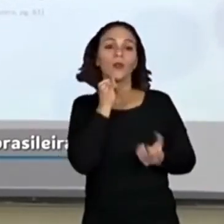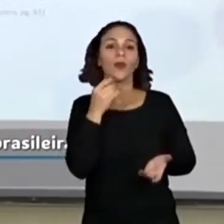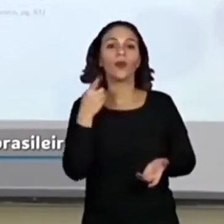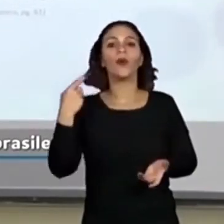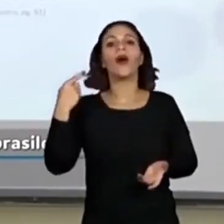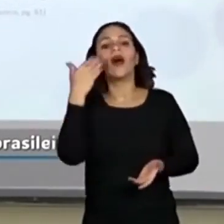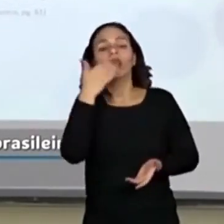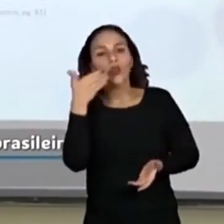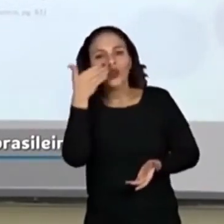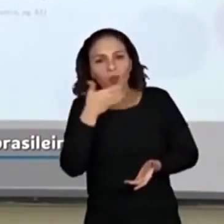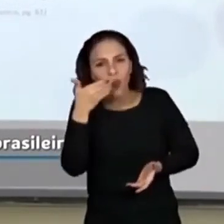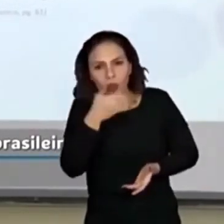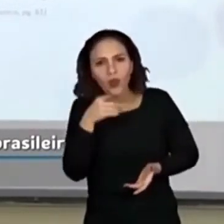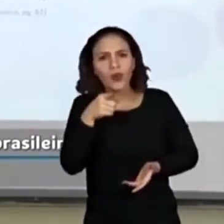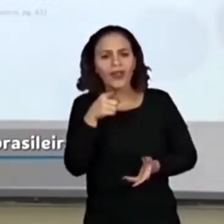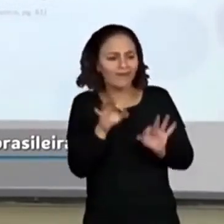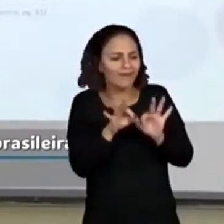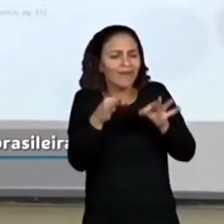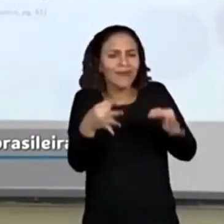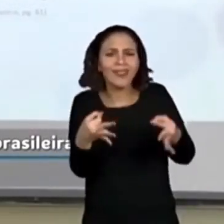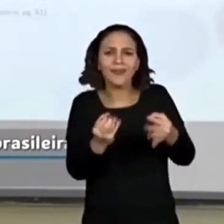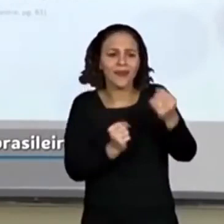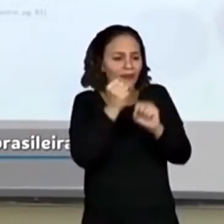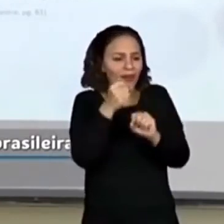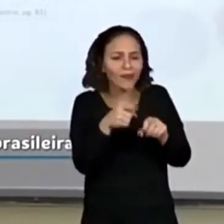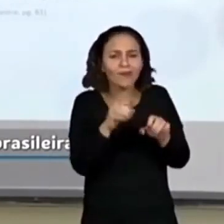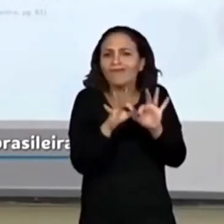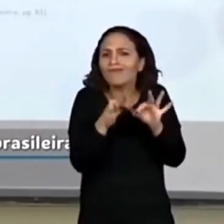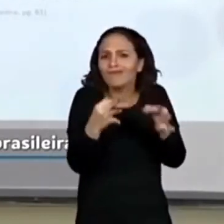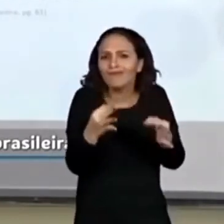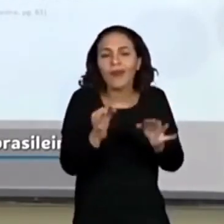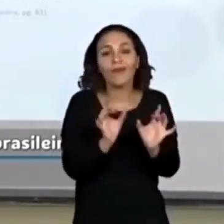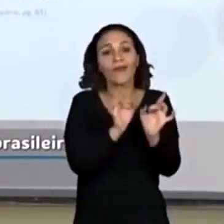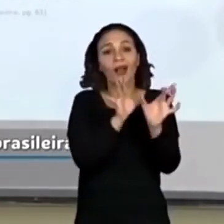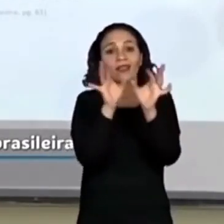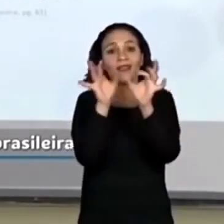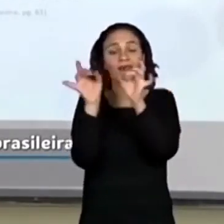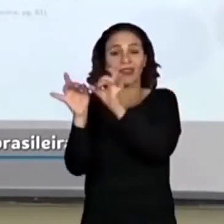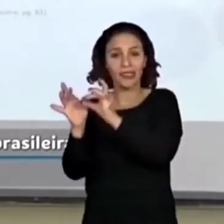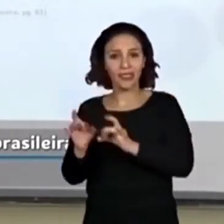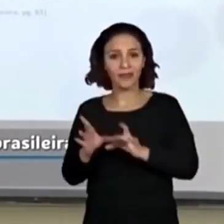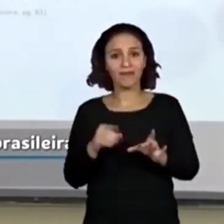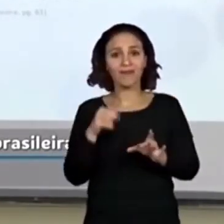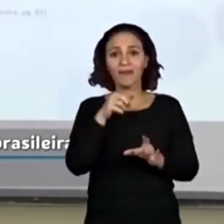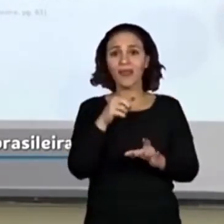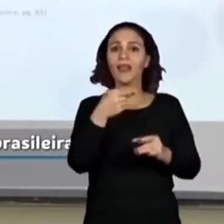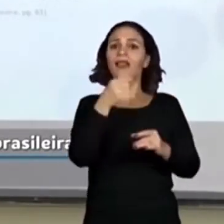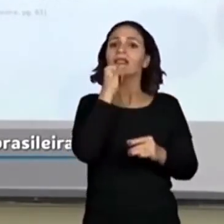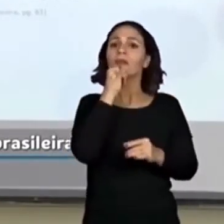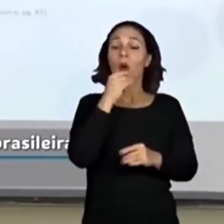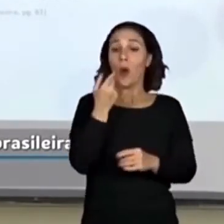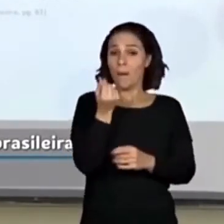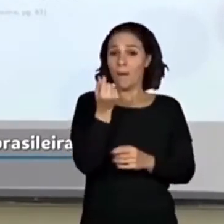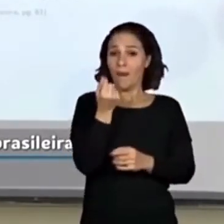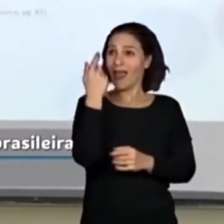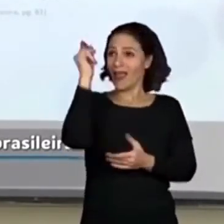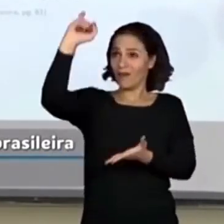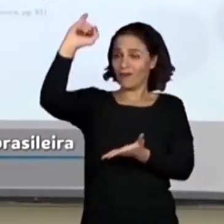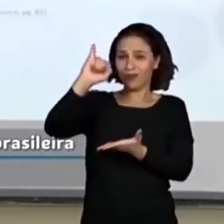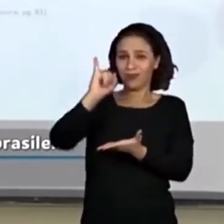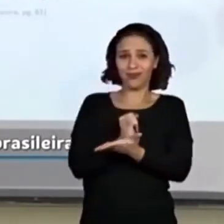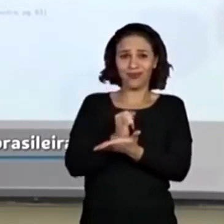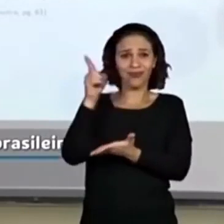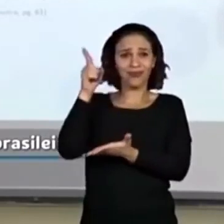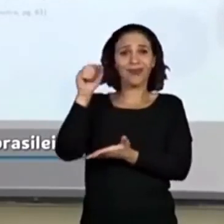açúcar, com um processamento muito primário, e que o valor agregado dos produtos importados era muito